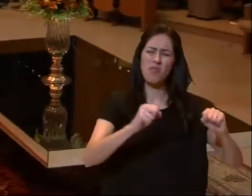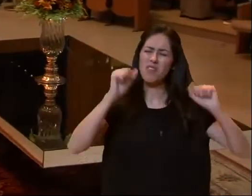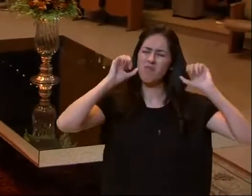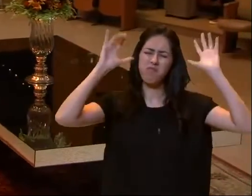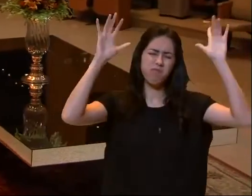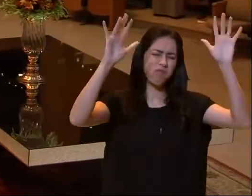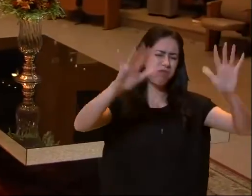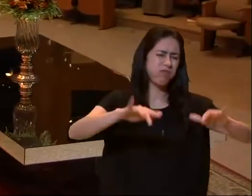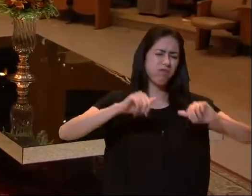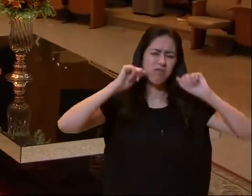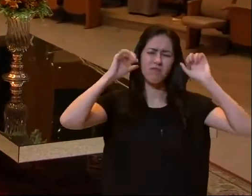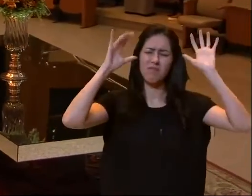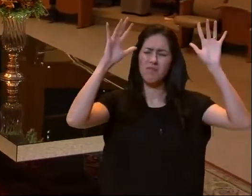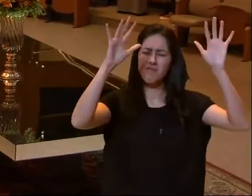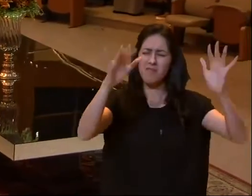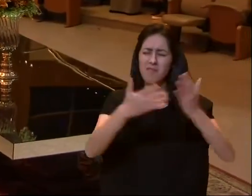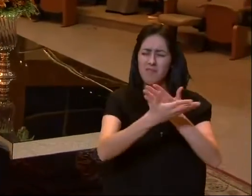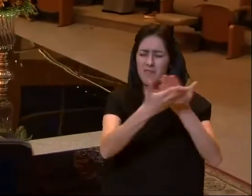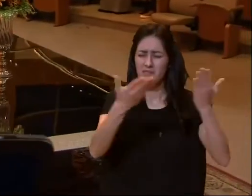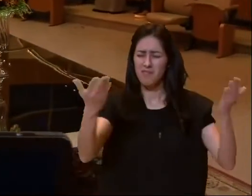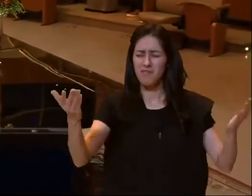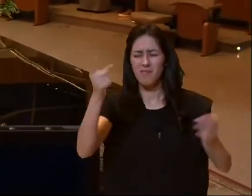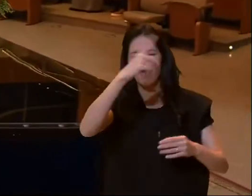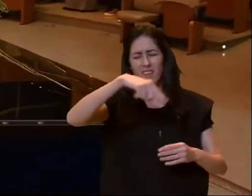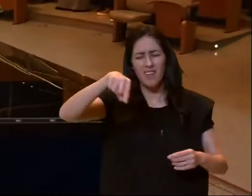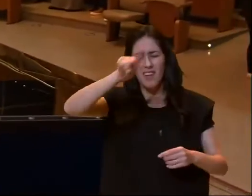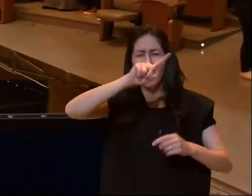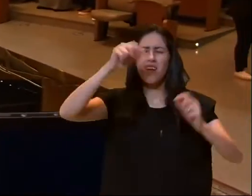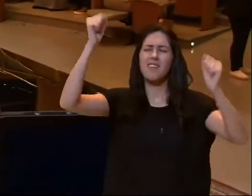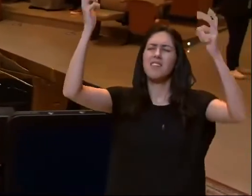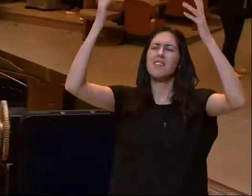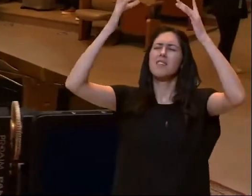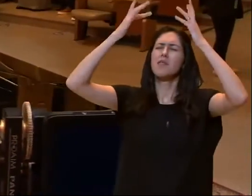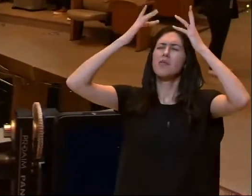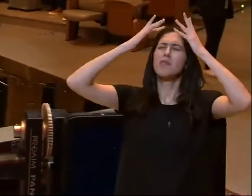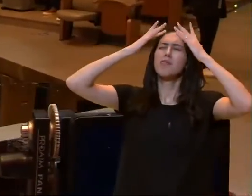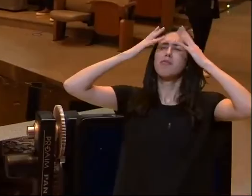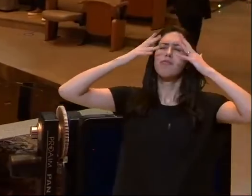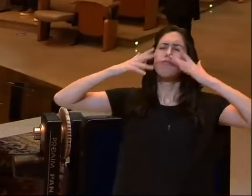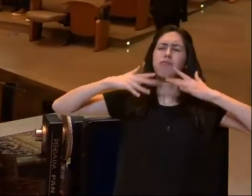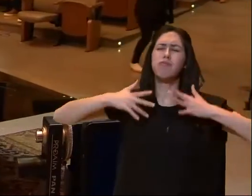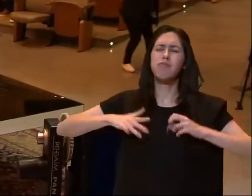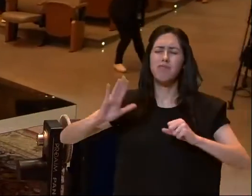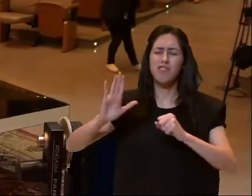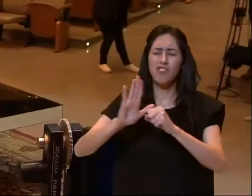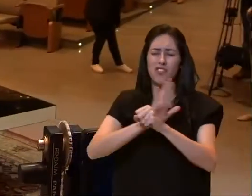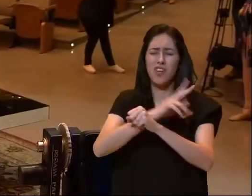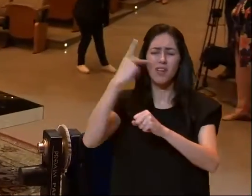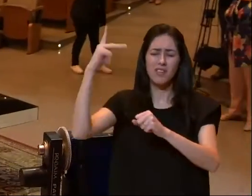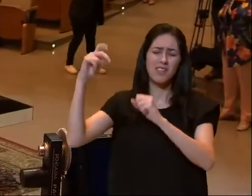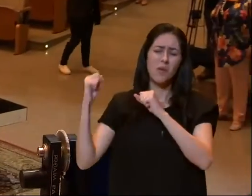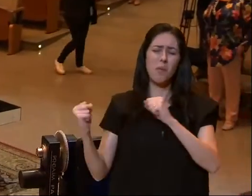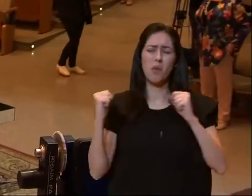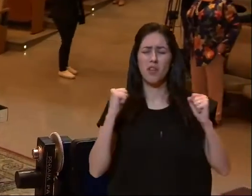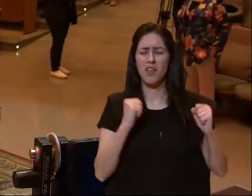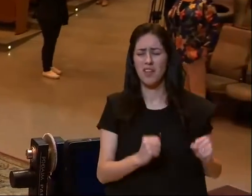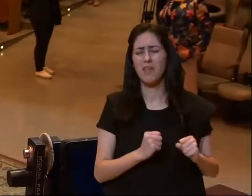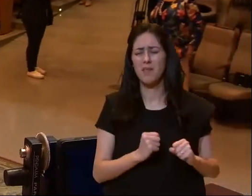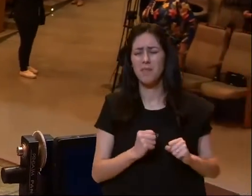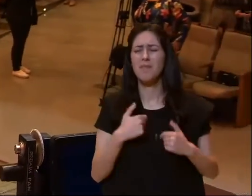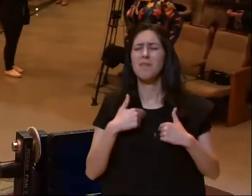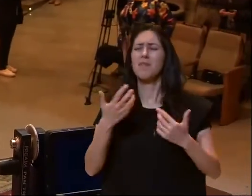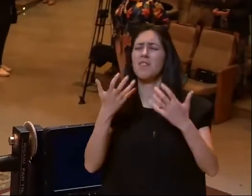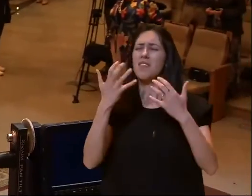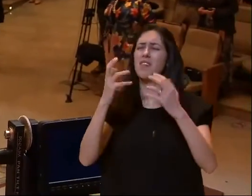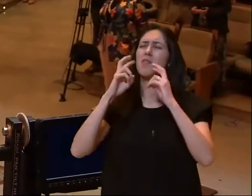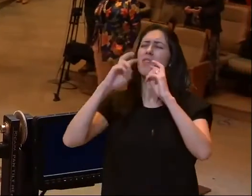sobre eles agora, que eles sejam revestidos pela força do seu poder. Eu quero clamar